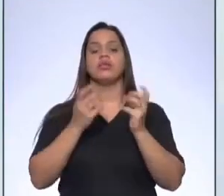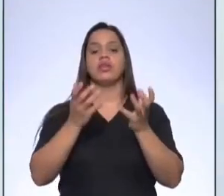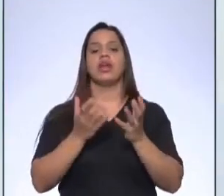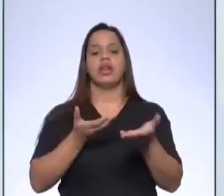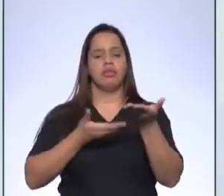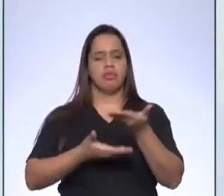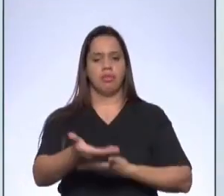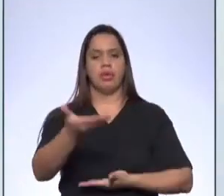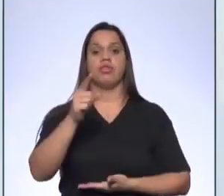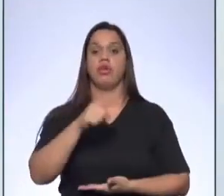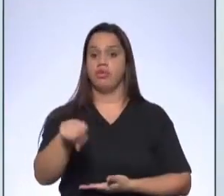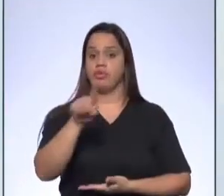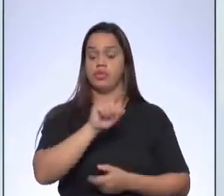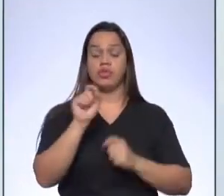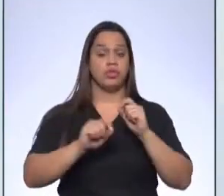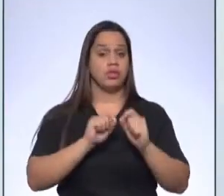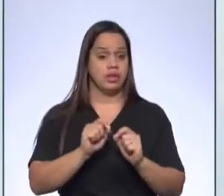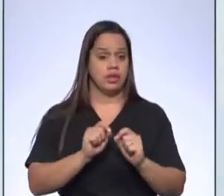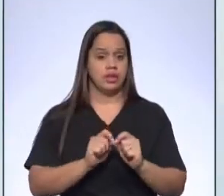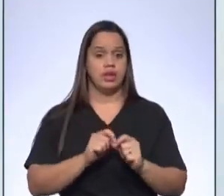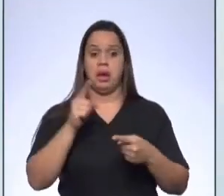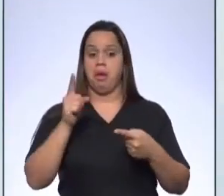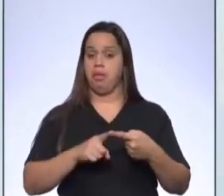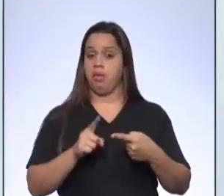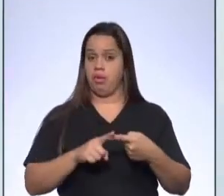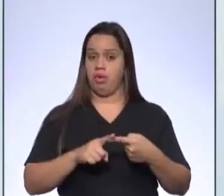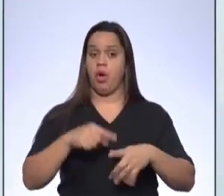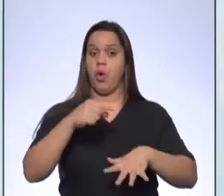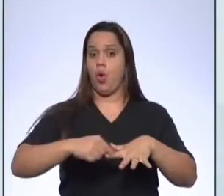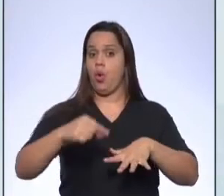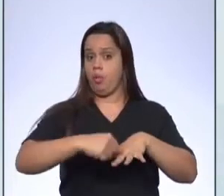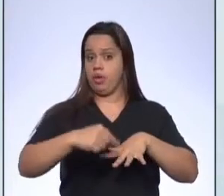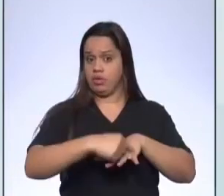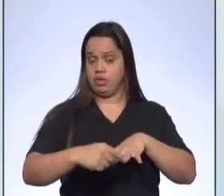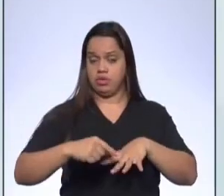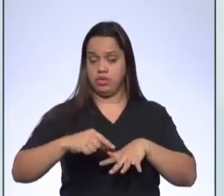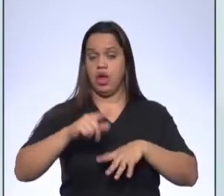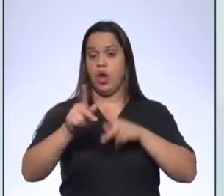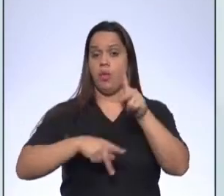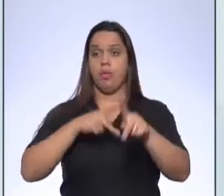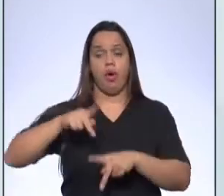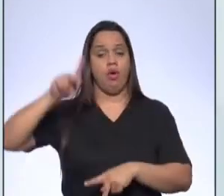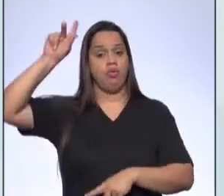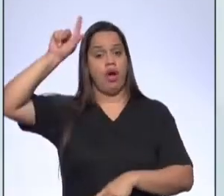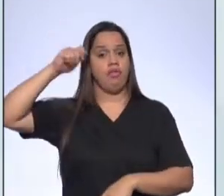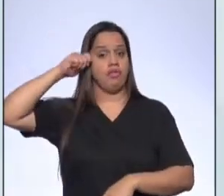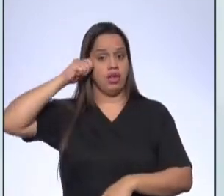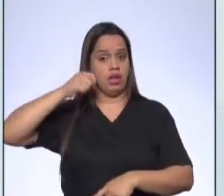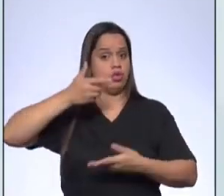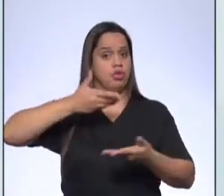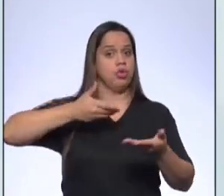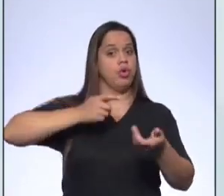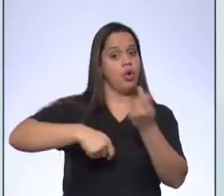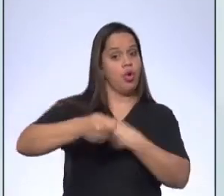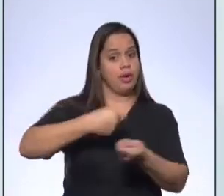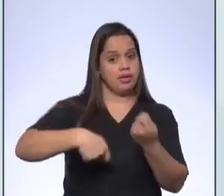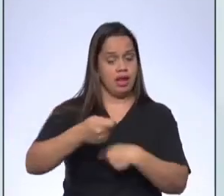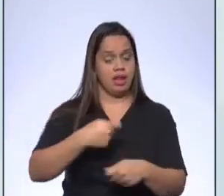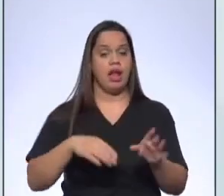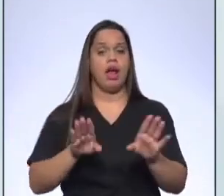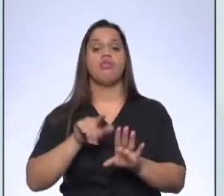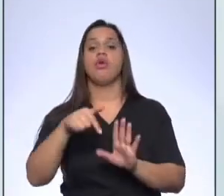vocês. Em quais dos continentes os povos africanos comercializavam antes da colonização? Foi respondido